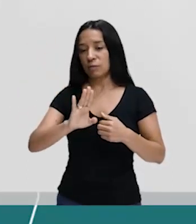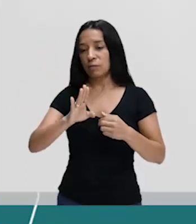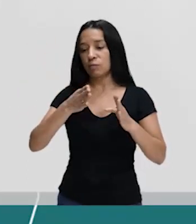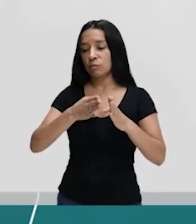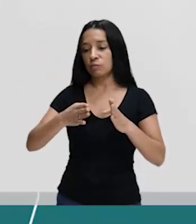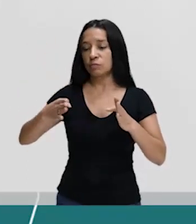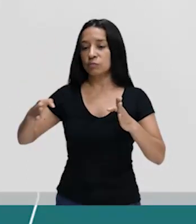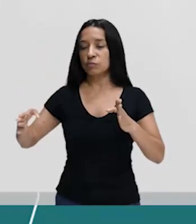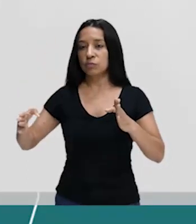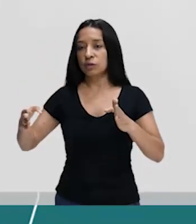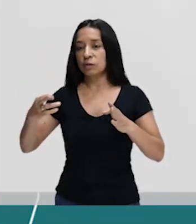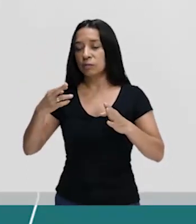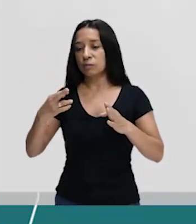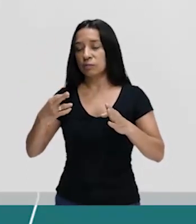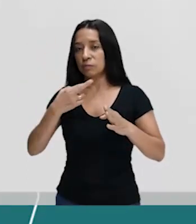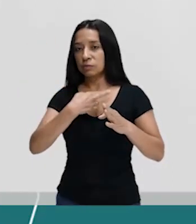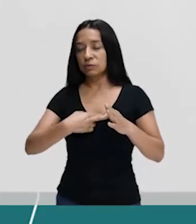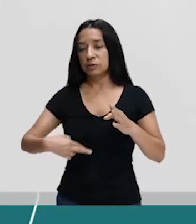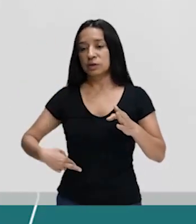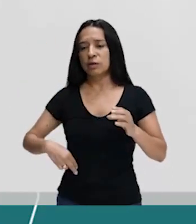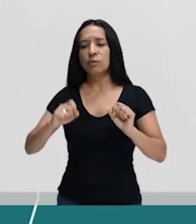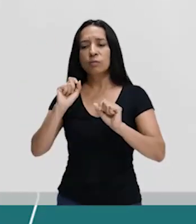criada lá, quem